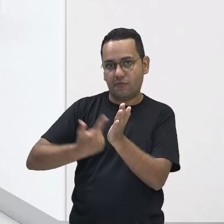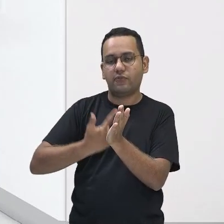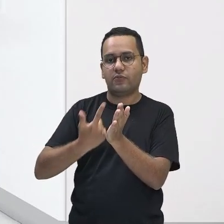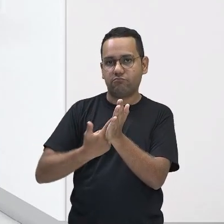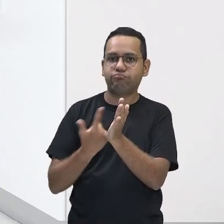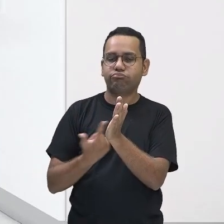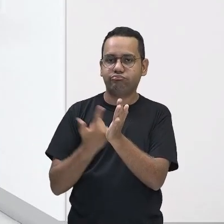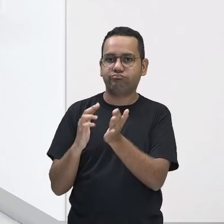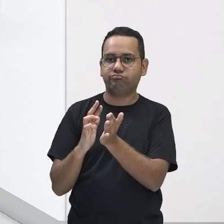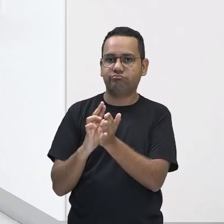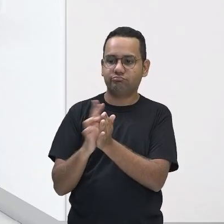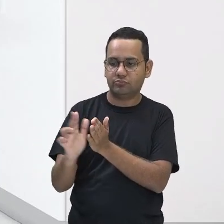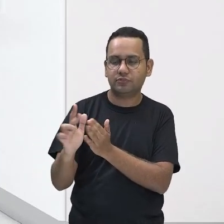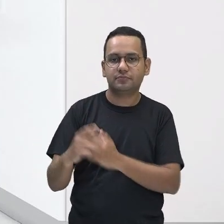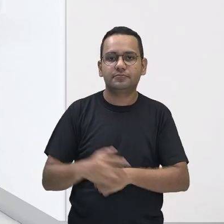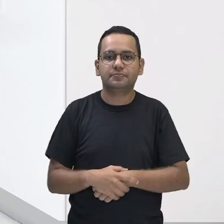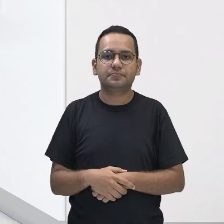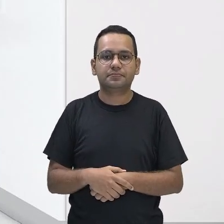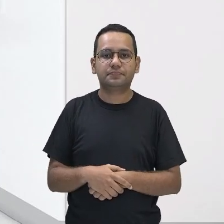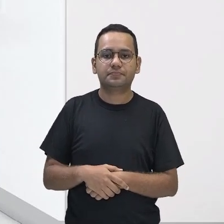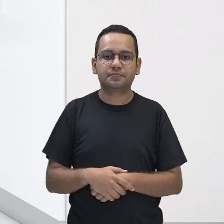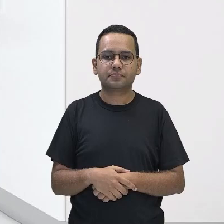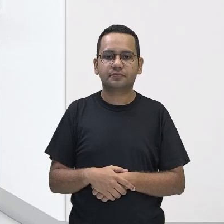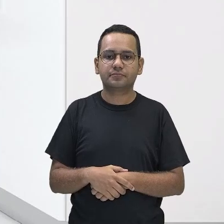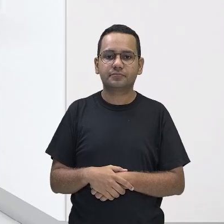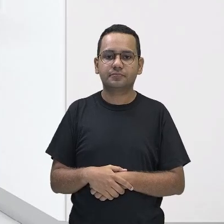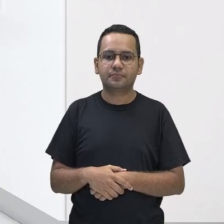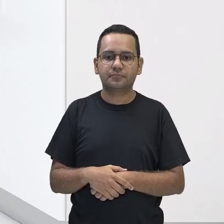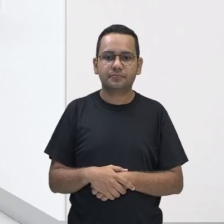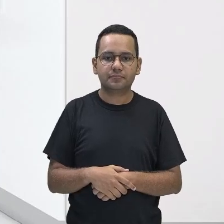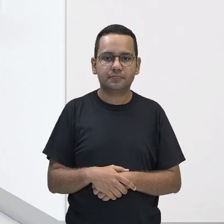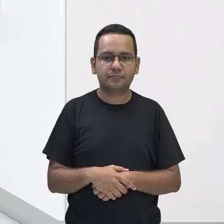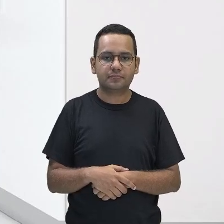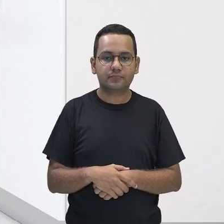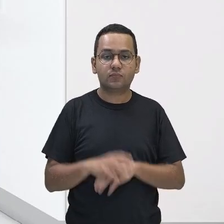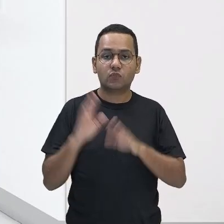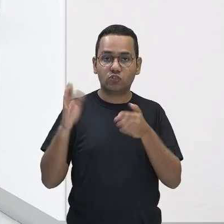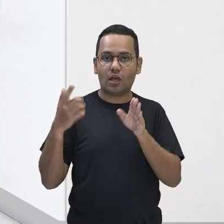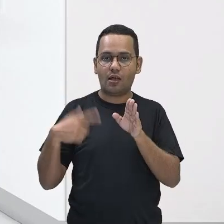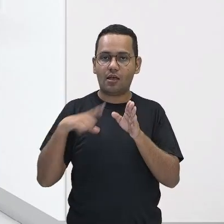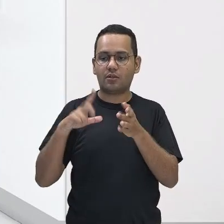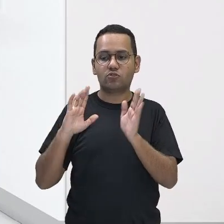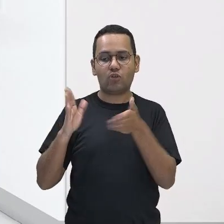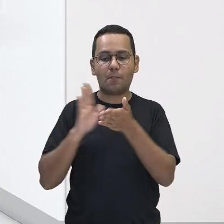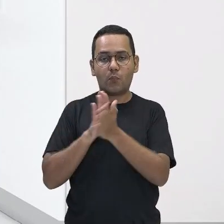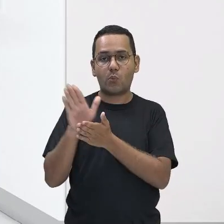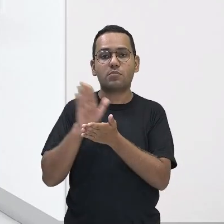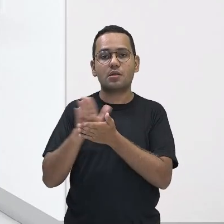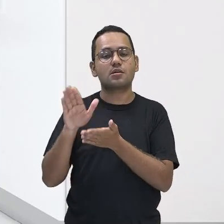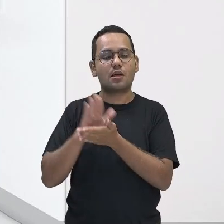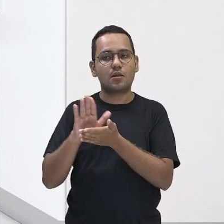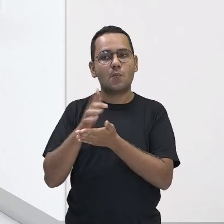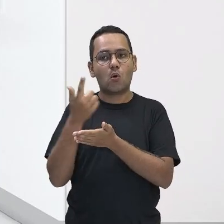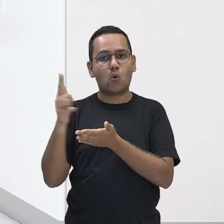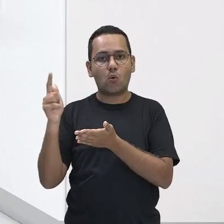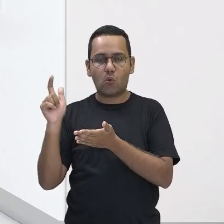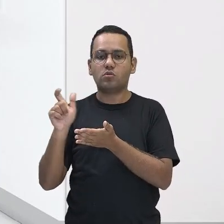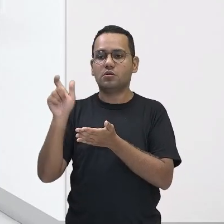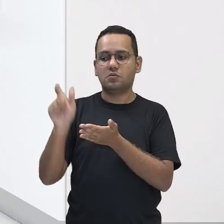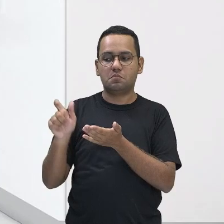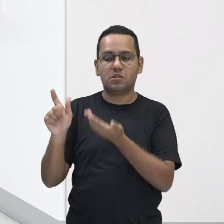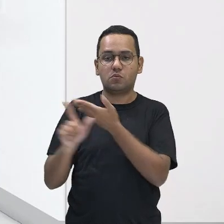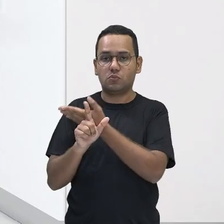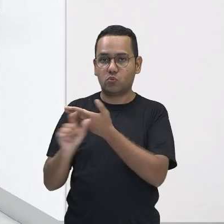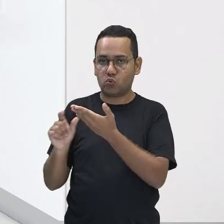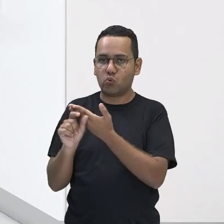fontes de livros ou artigos que já foram ali publicados por outros pesquisadores com